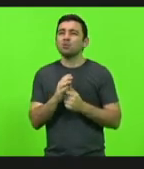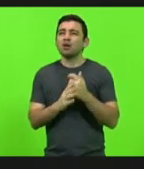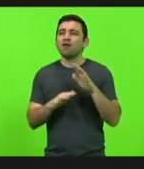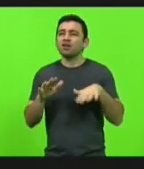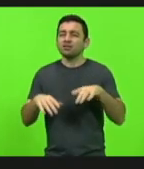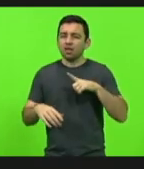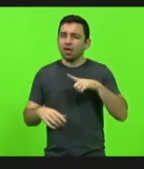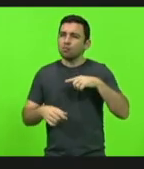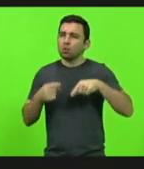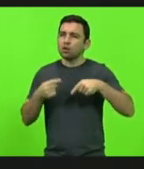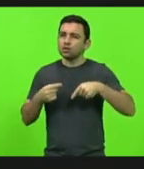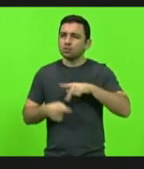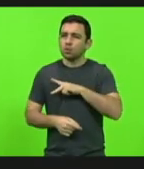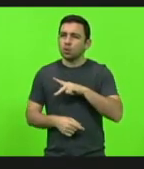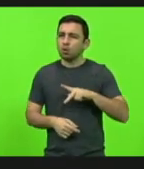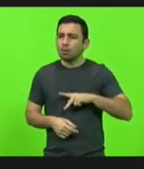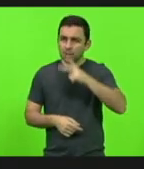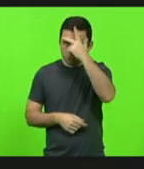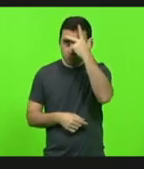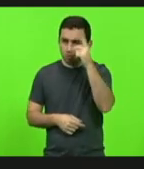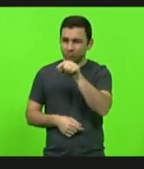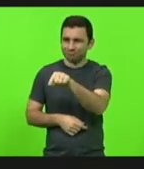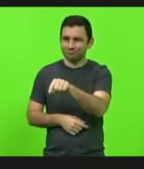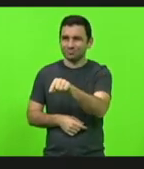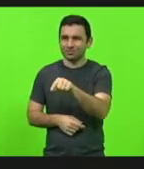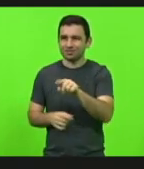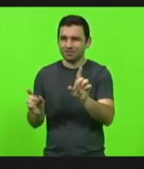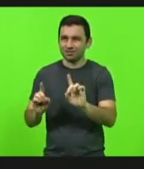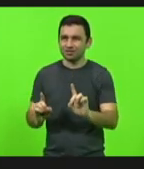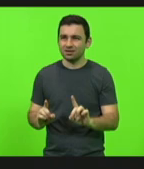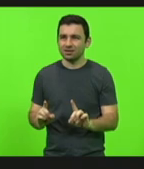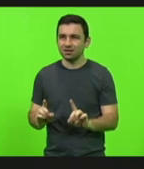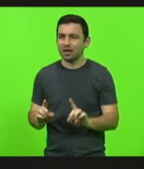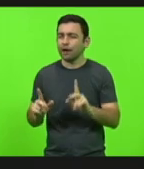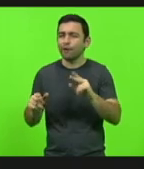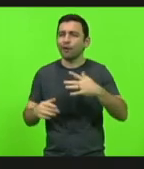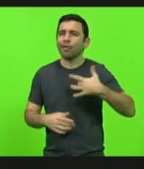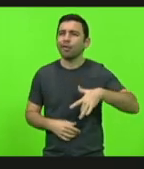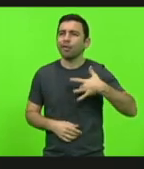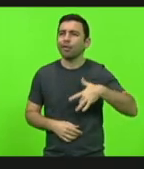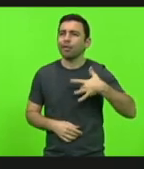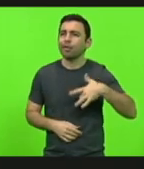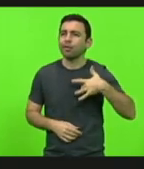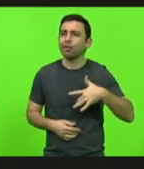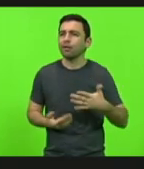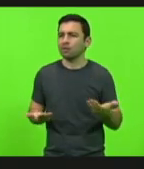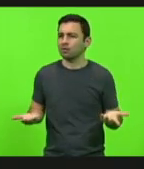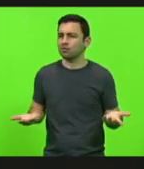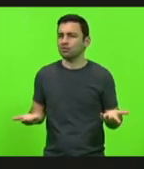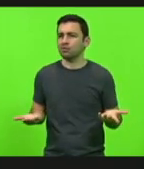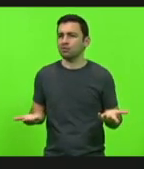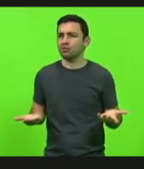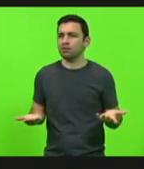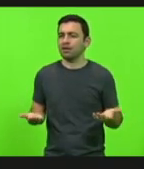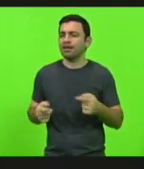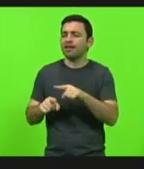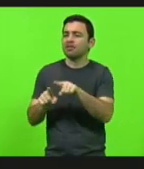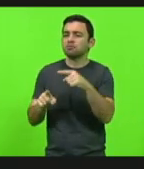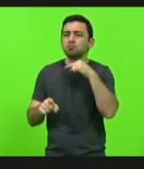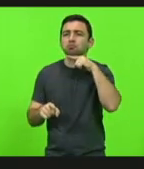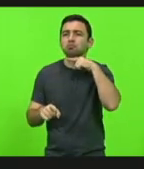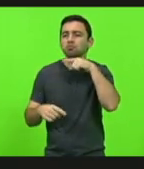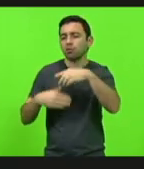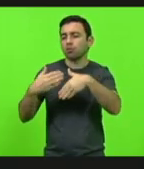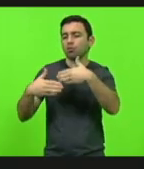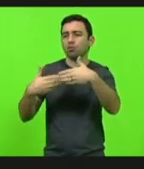políticas públicas que consideram as pessoas com o Coitadinho uma pessoas que não teriam condições de se